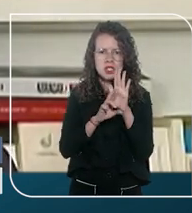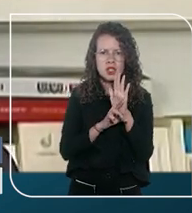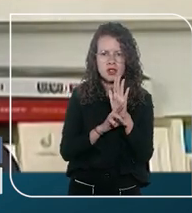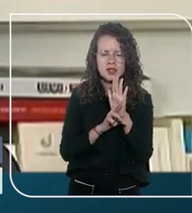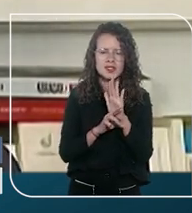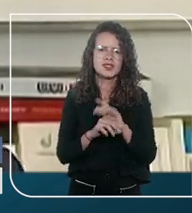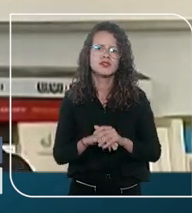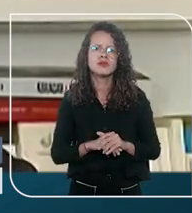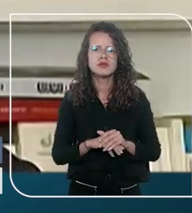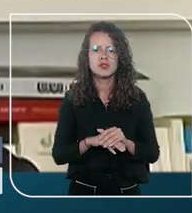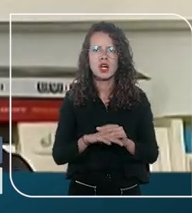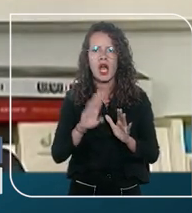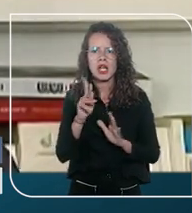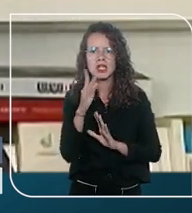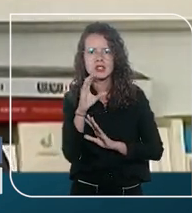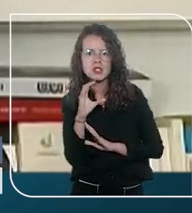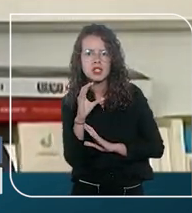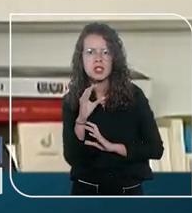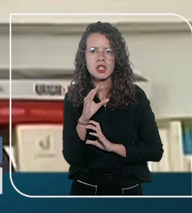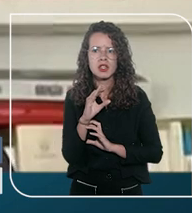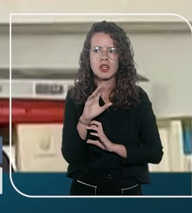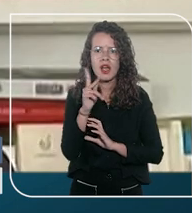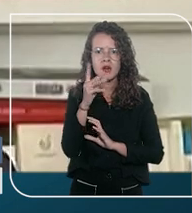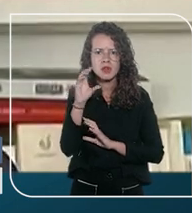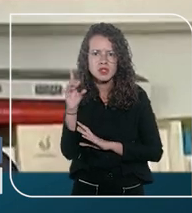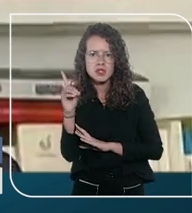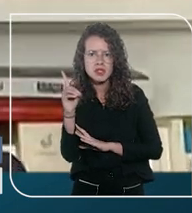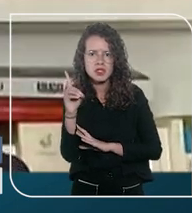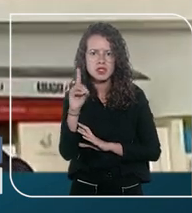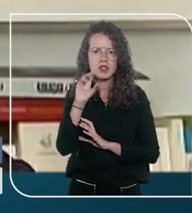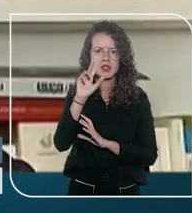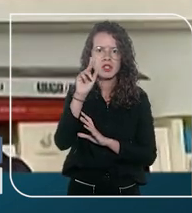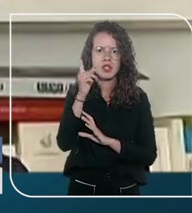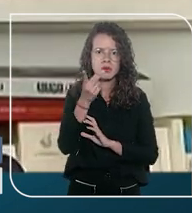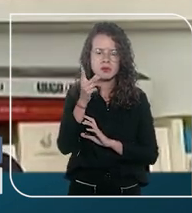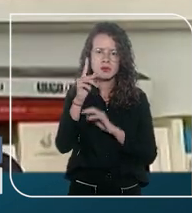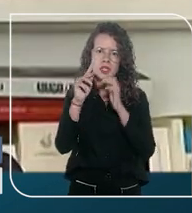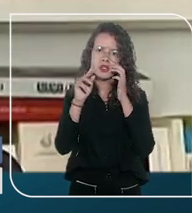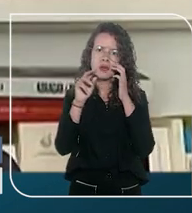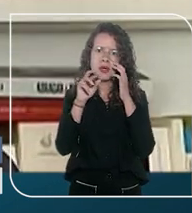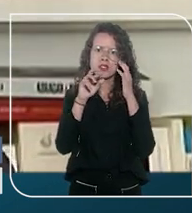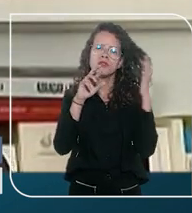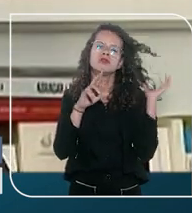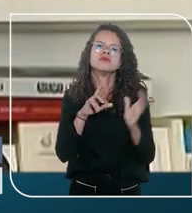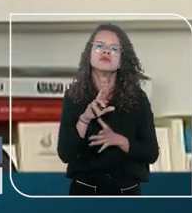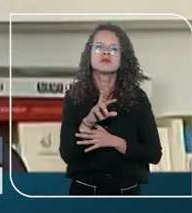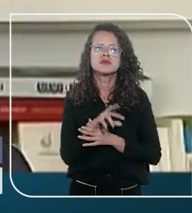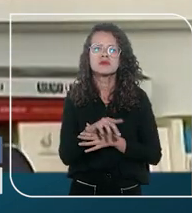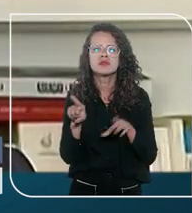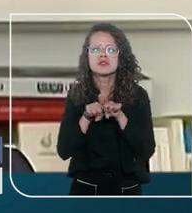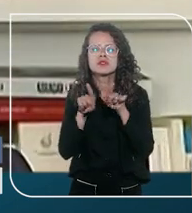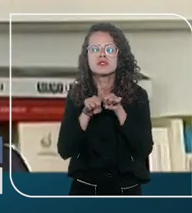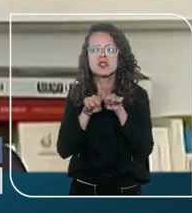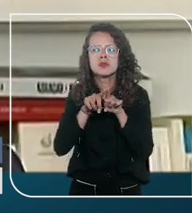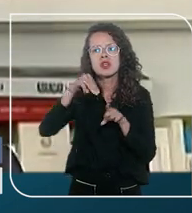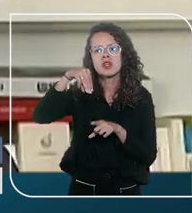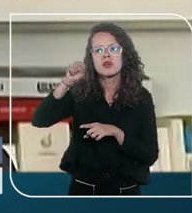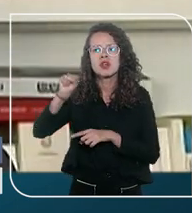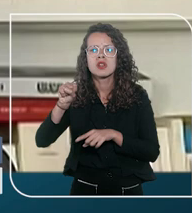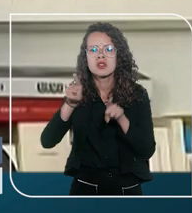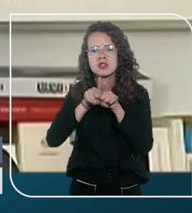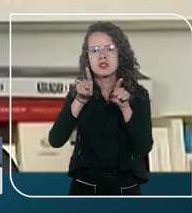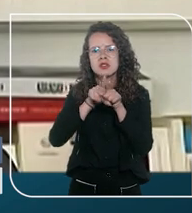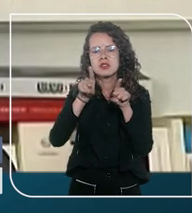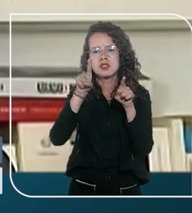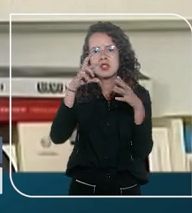garantia constitucional, habeas corpus, habeas data, recurso em habeas corpus também, mandado de segurança, recurso ordinário,